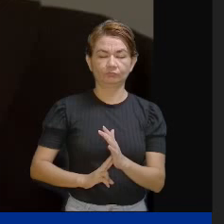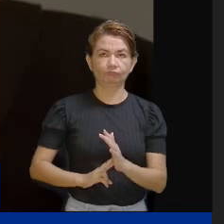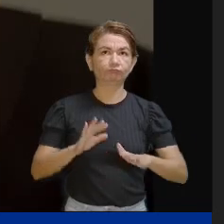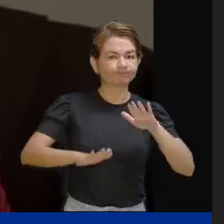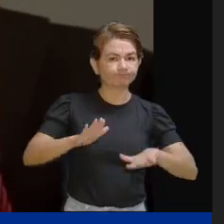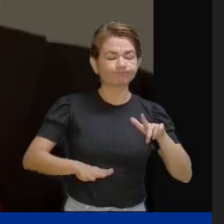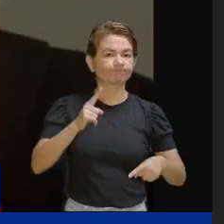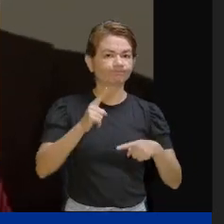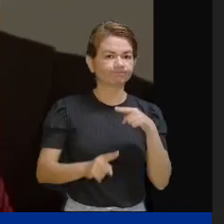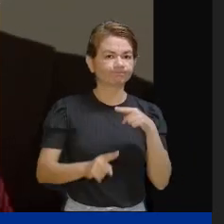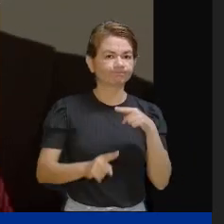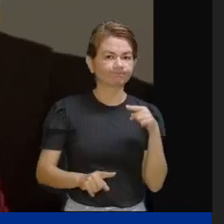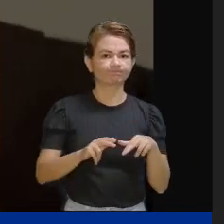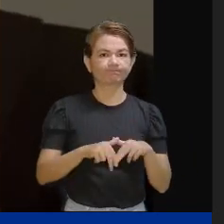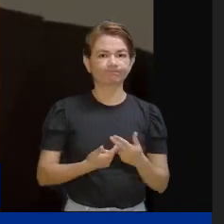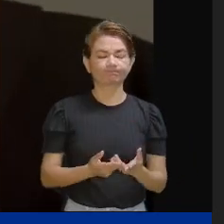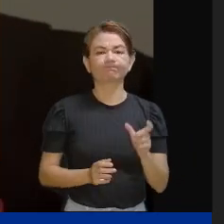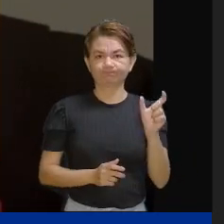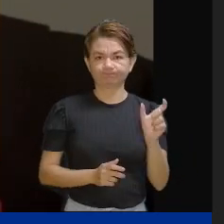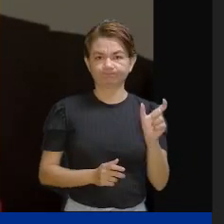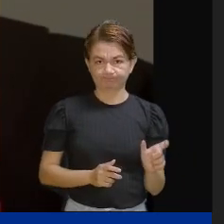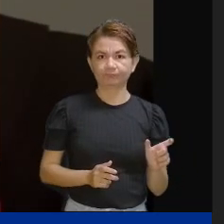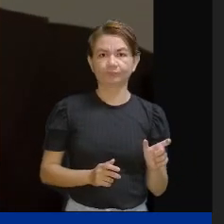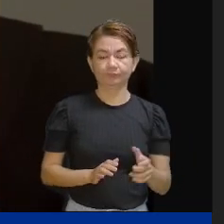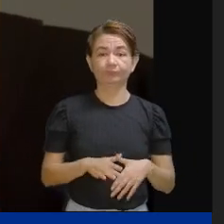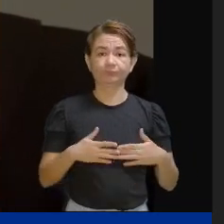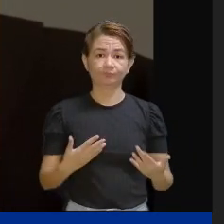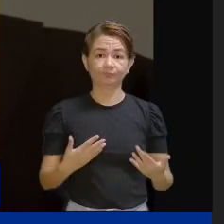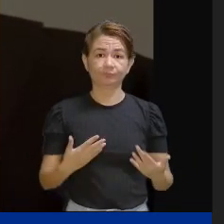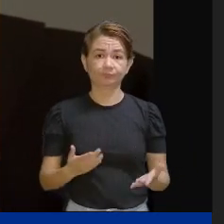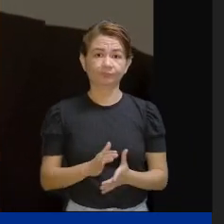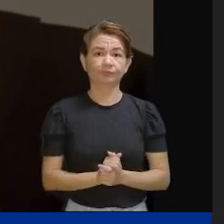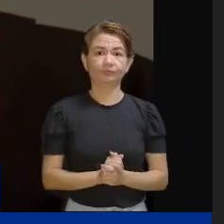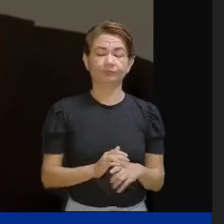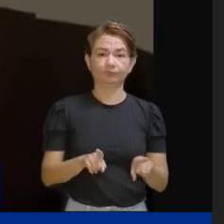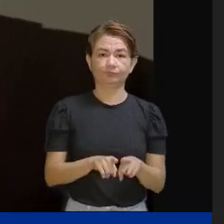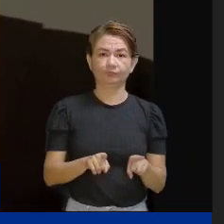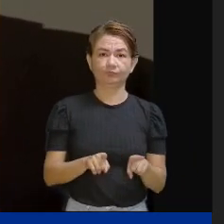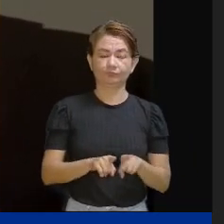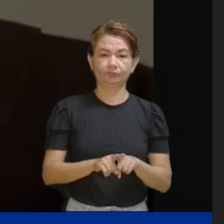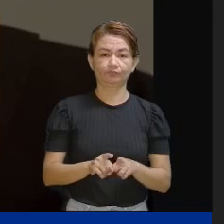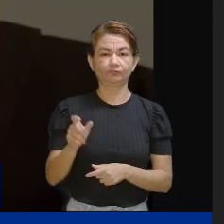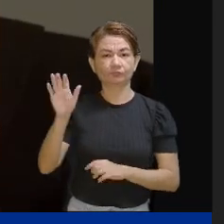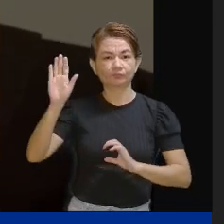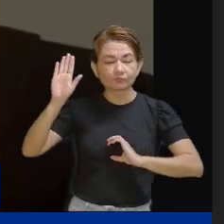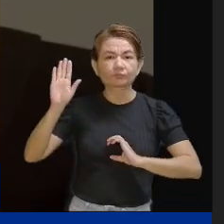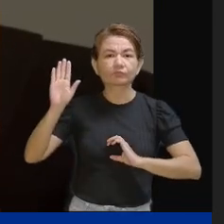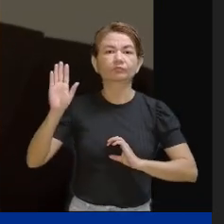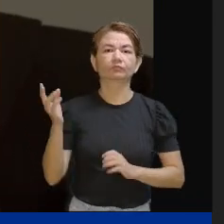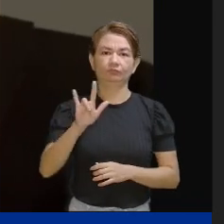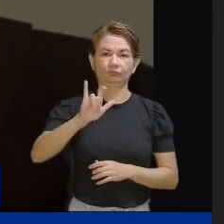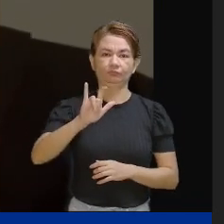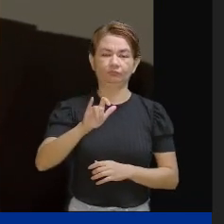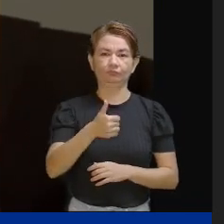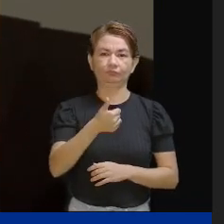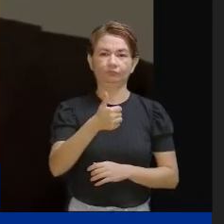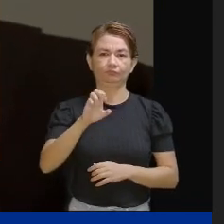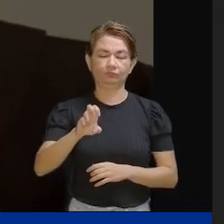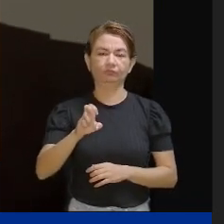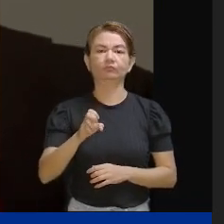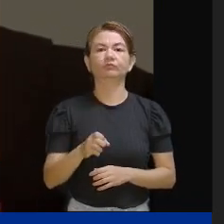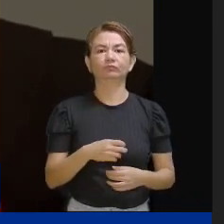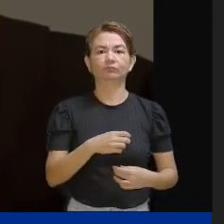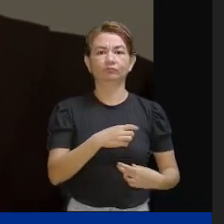tese perpetrada pelo ora recorrido, quando teria veiculado em sua rede social, Instagram, no dia 15 de 8 de